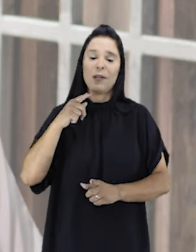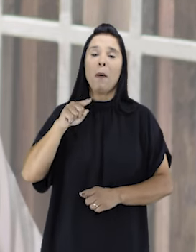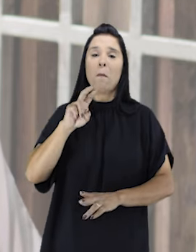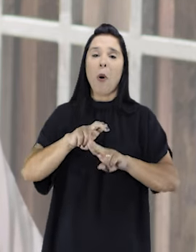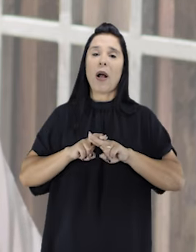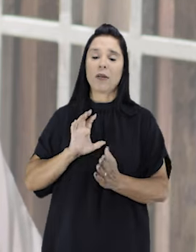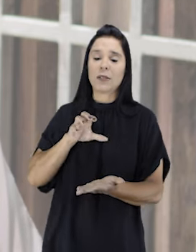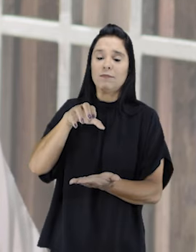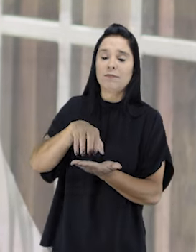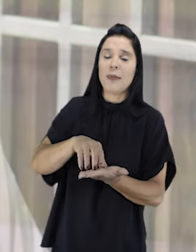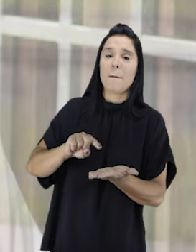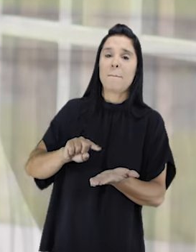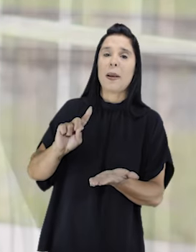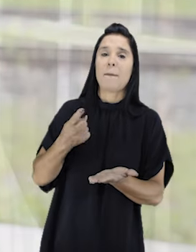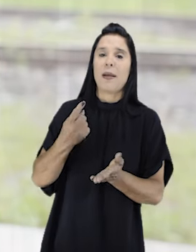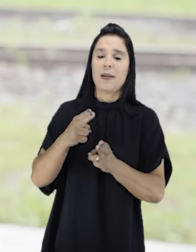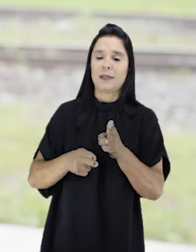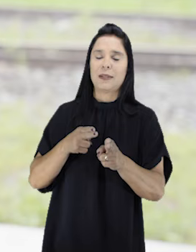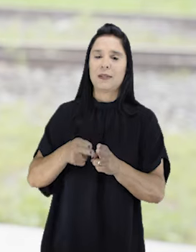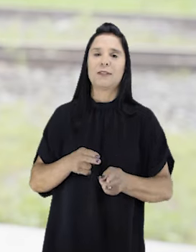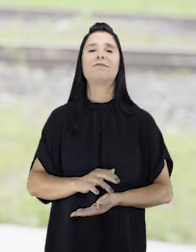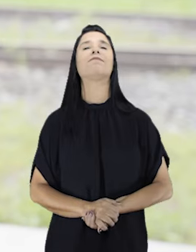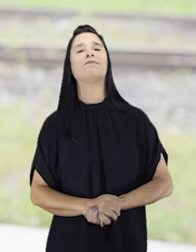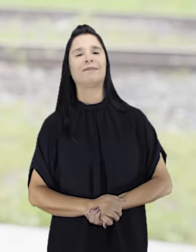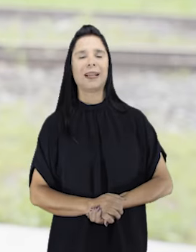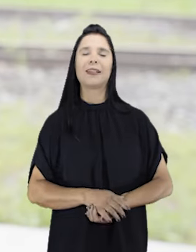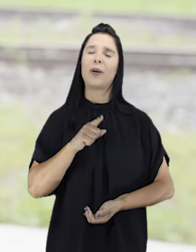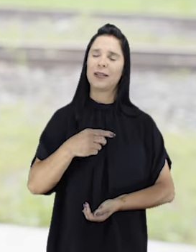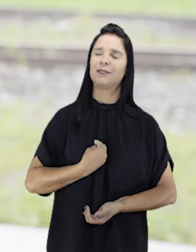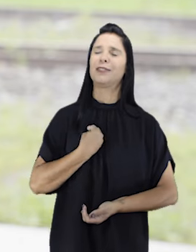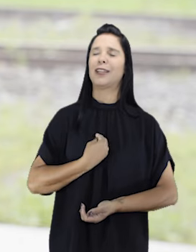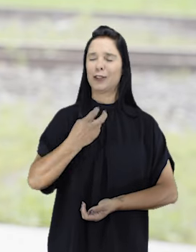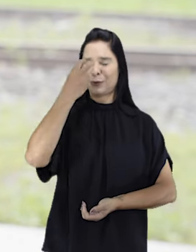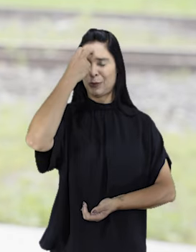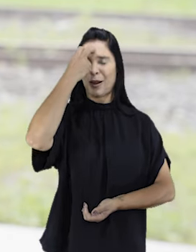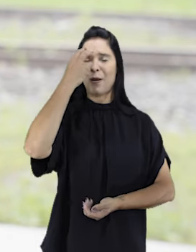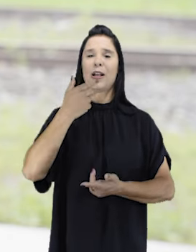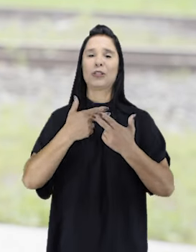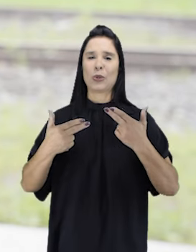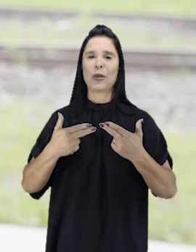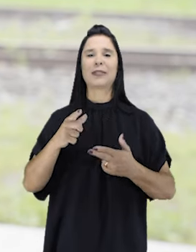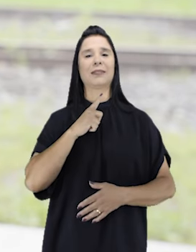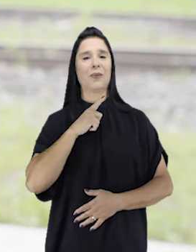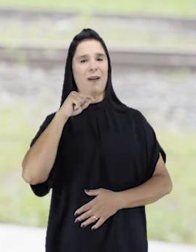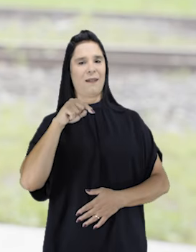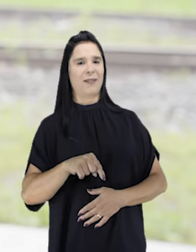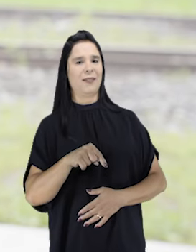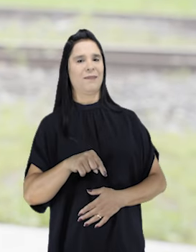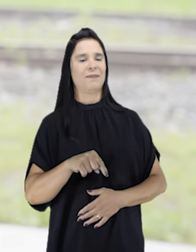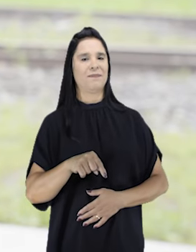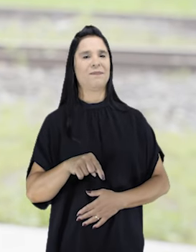em torno dessa primeira estação. Eu acredito que essa vivacidade cultural é decorrente, sem dúvida alguma, das pessoas que aqui